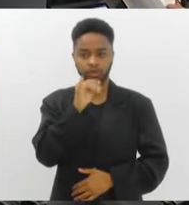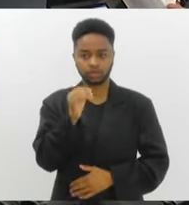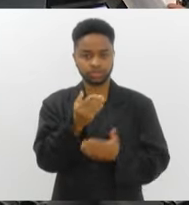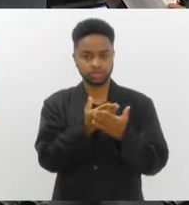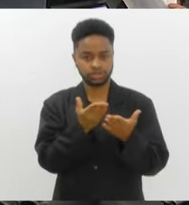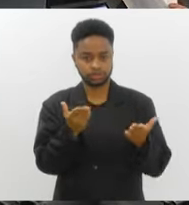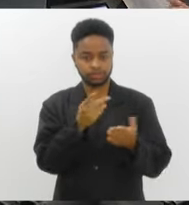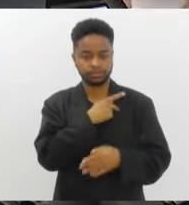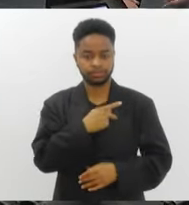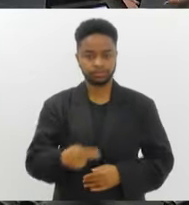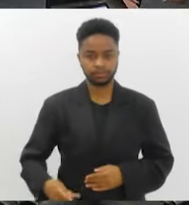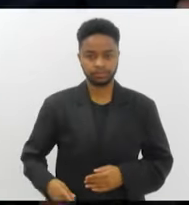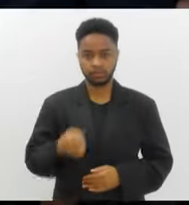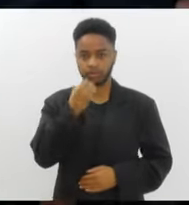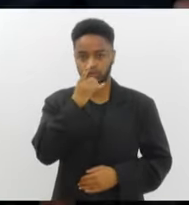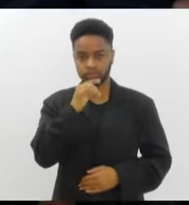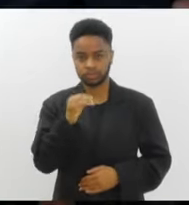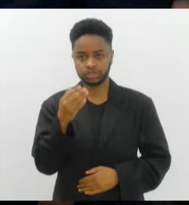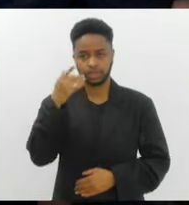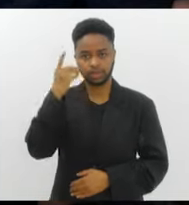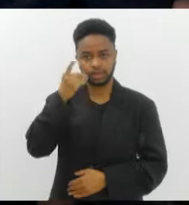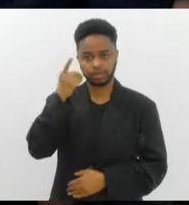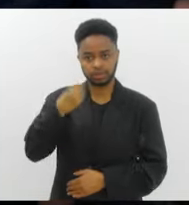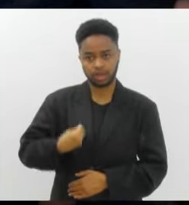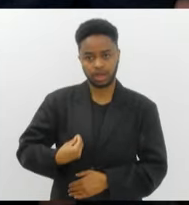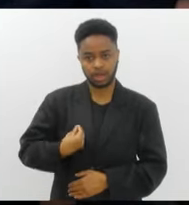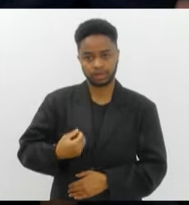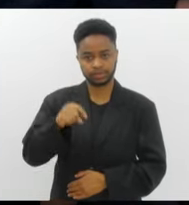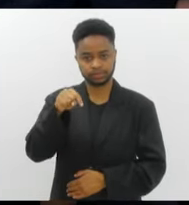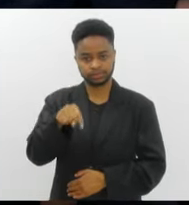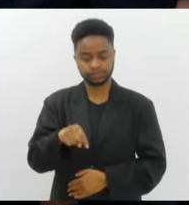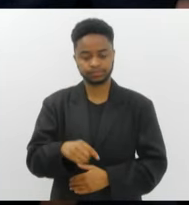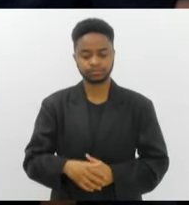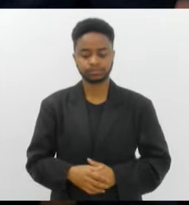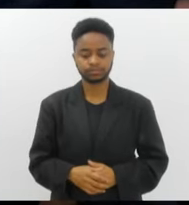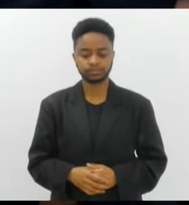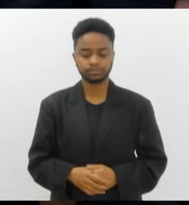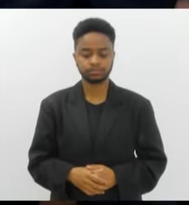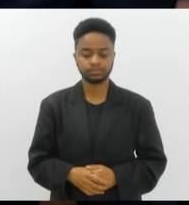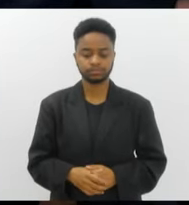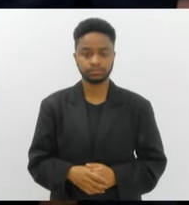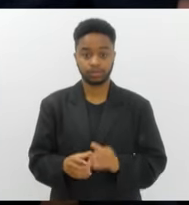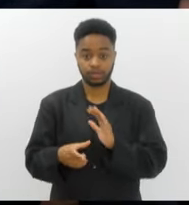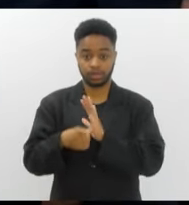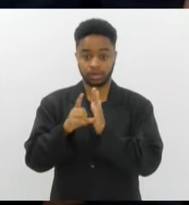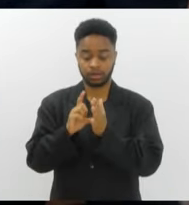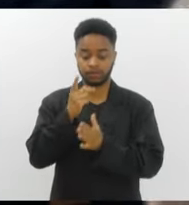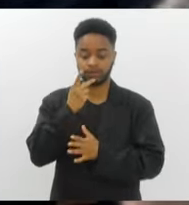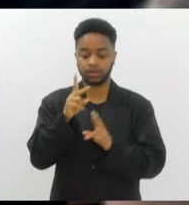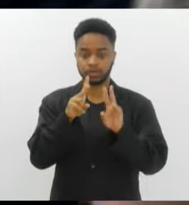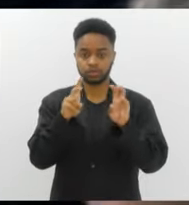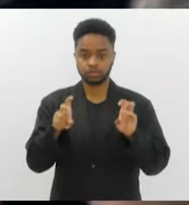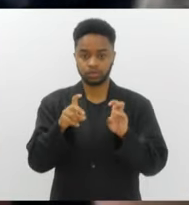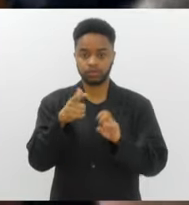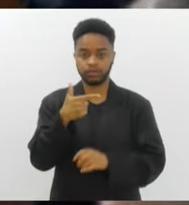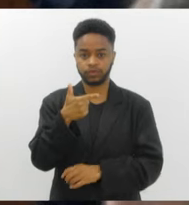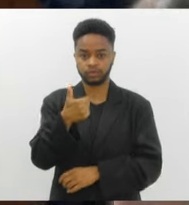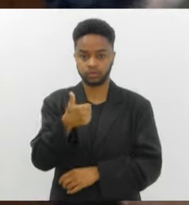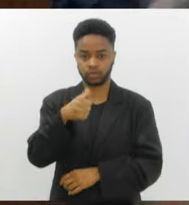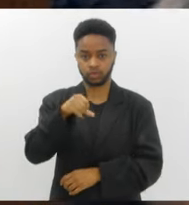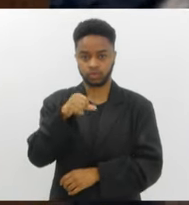Bom dia, presidente. Bom dia a todos aqui, parceiros, deputados e deputadas. Antes de falar sobre o projeto